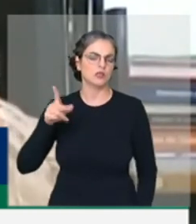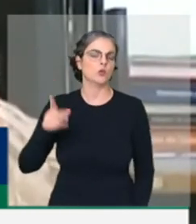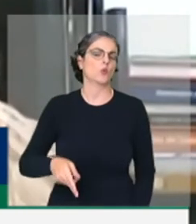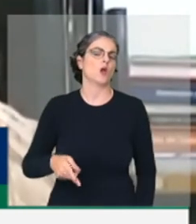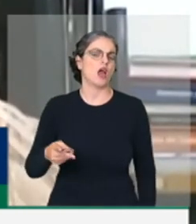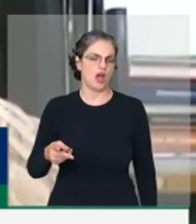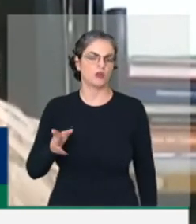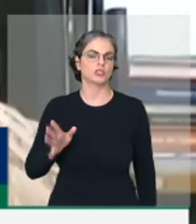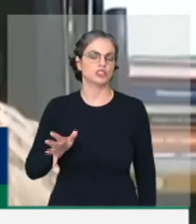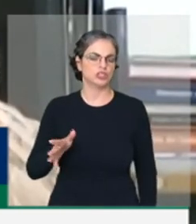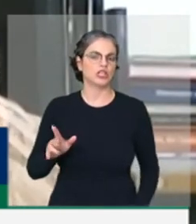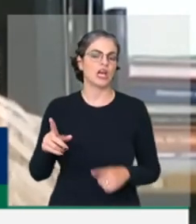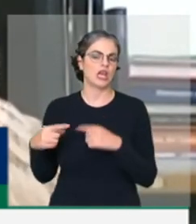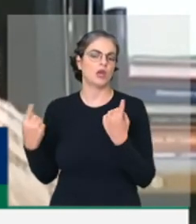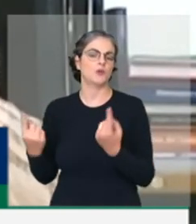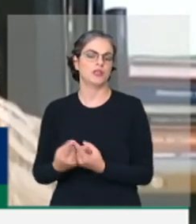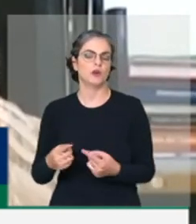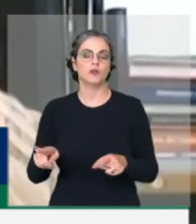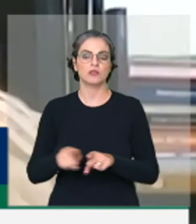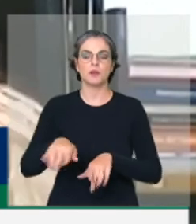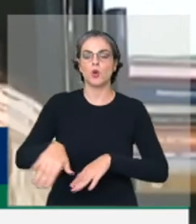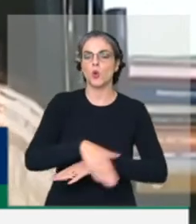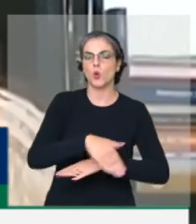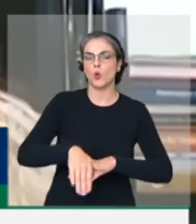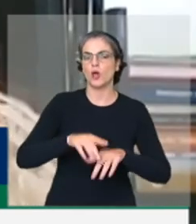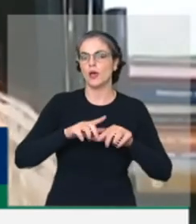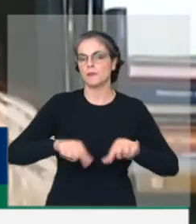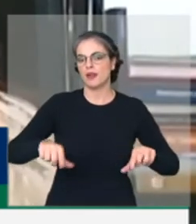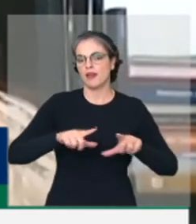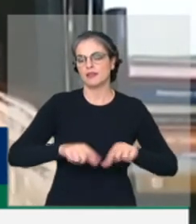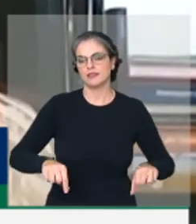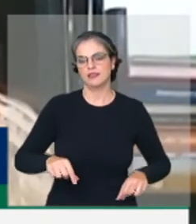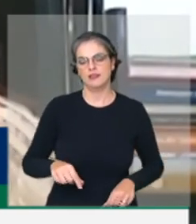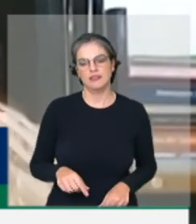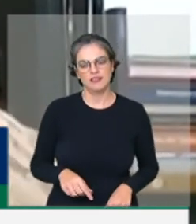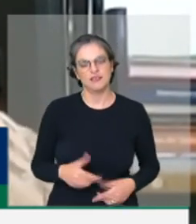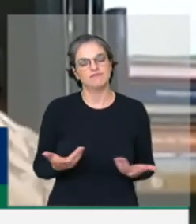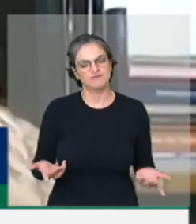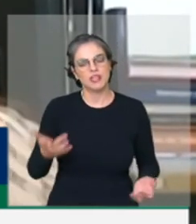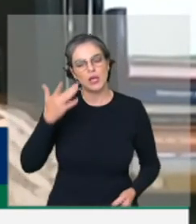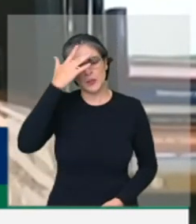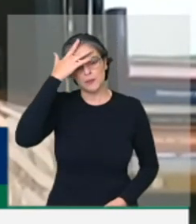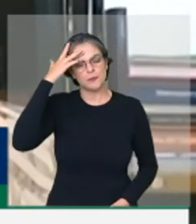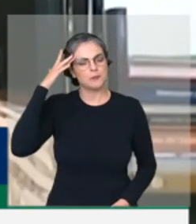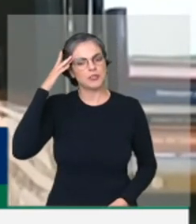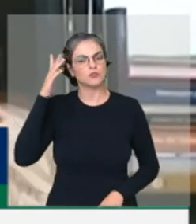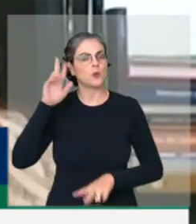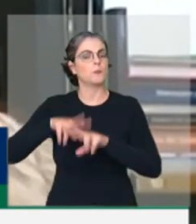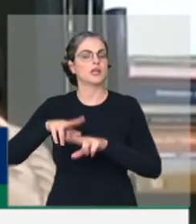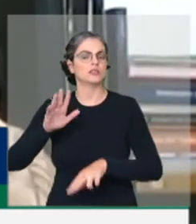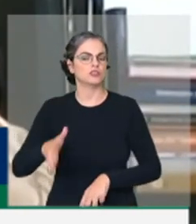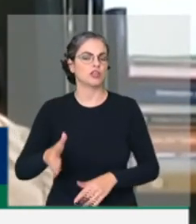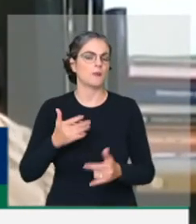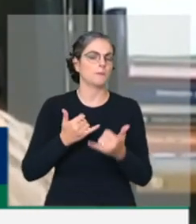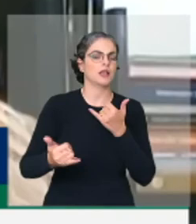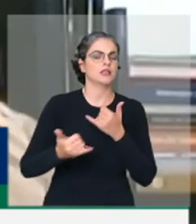Brasília, onde há pessoas detidas ou com tornozeleira eletrônica por ameaças